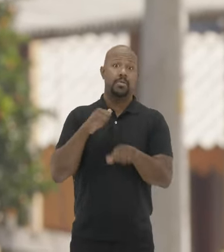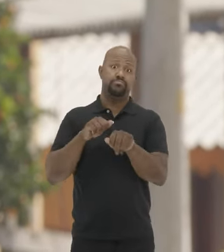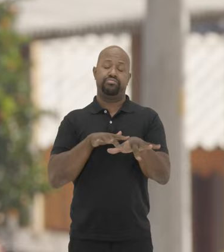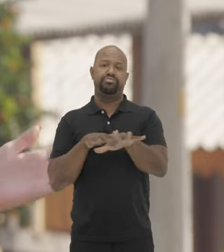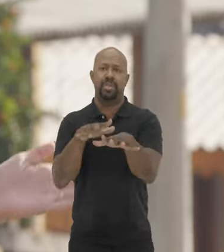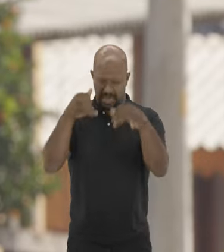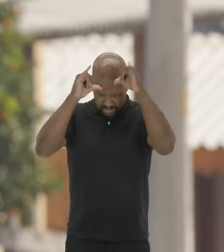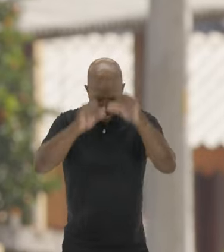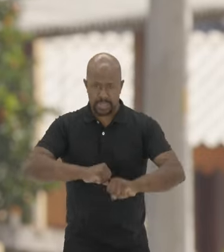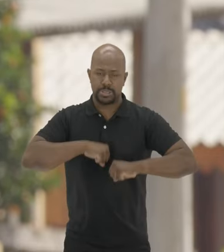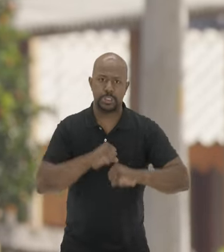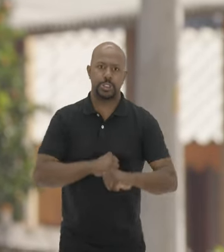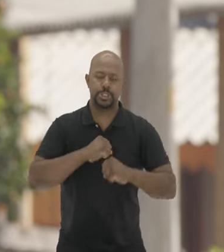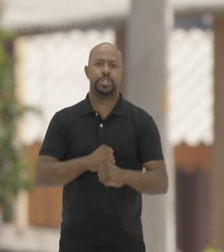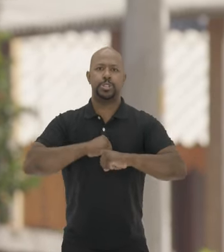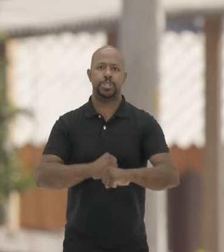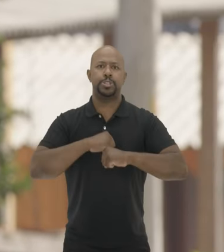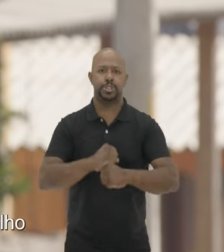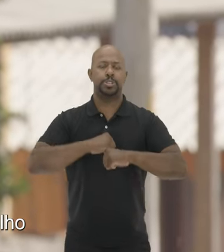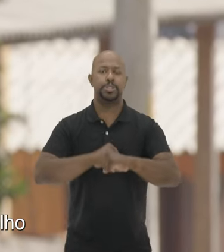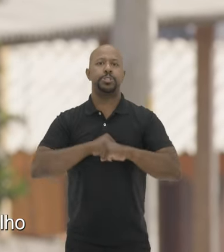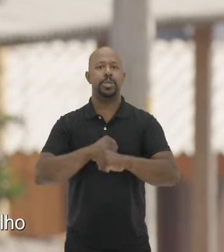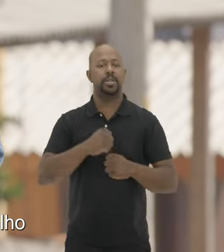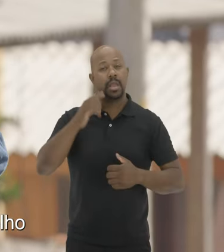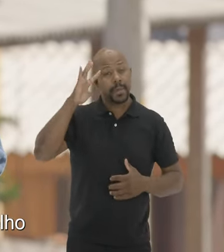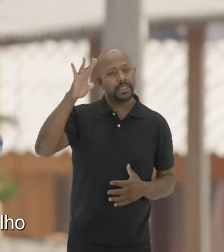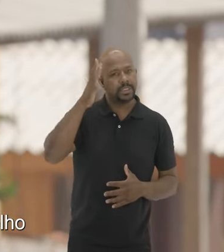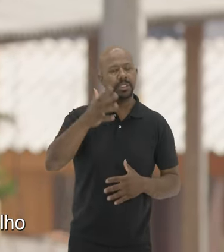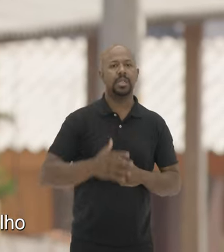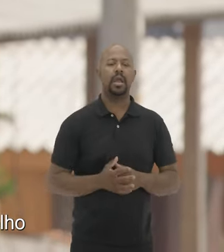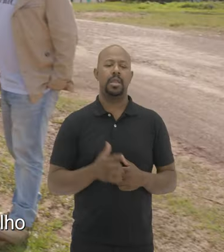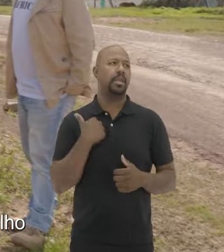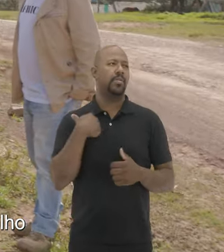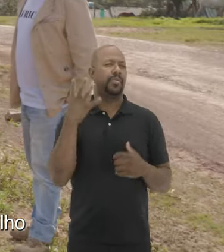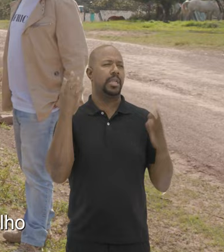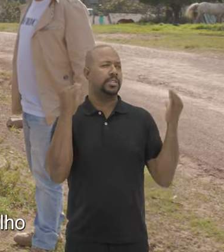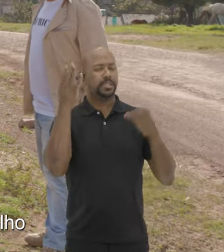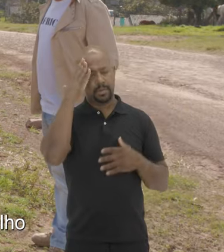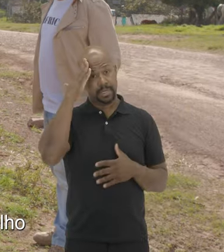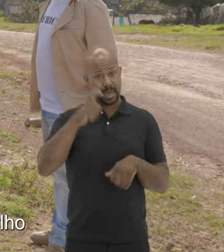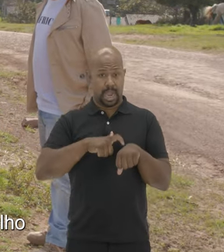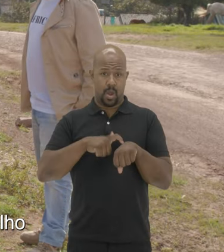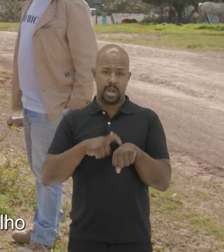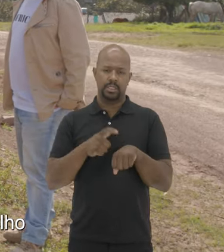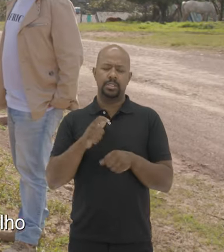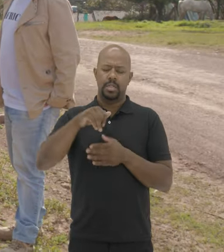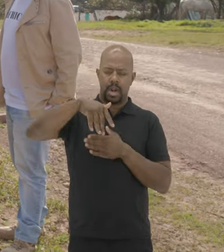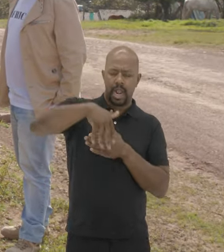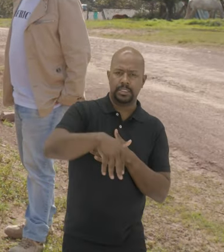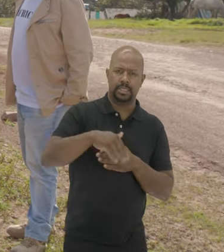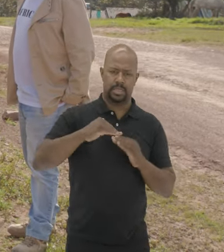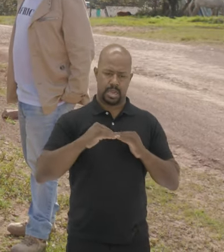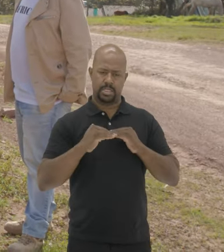ser perigoso né as tropas Eu ainda fiquei sabendo que na descida da Estrada do peral velho